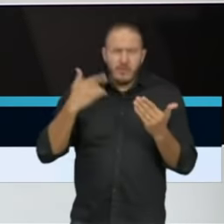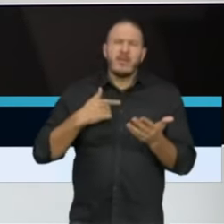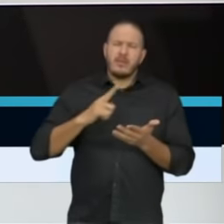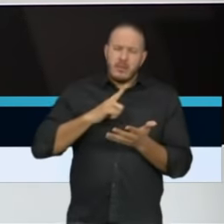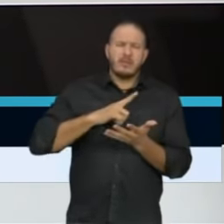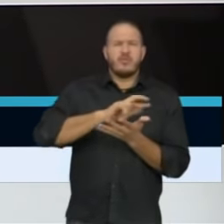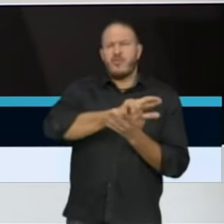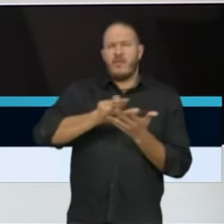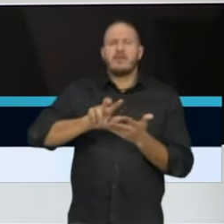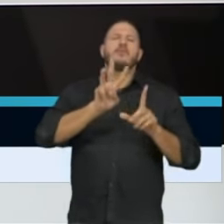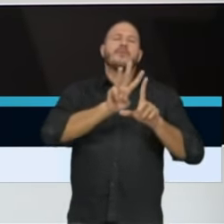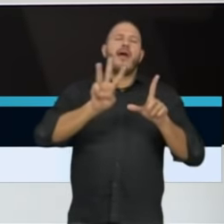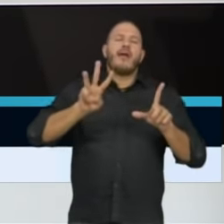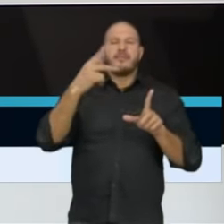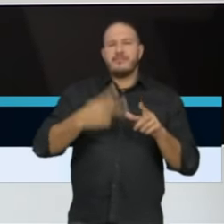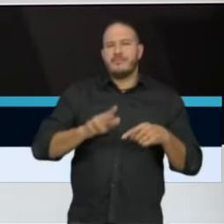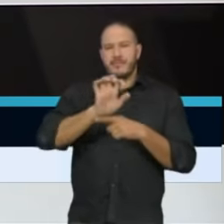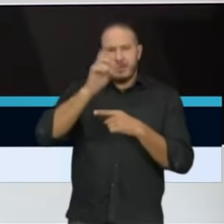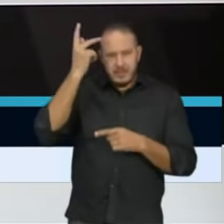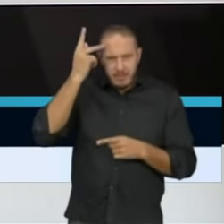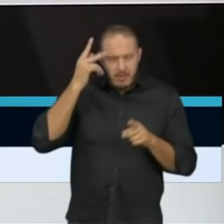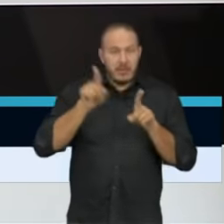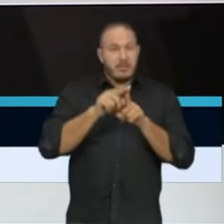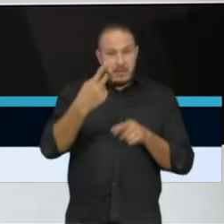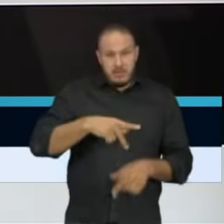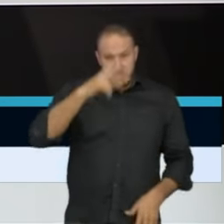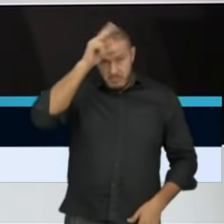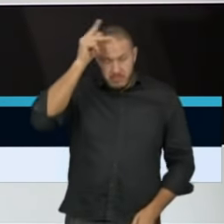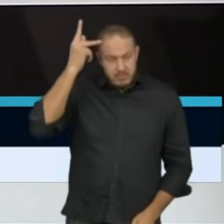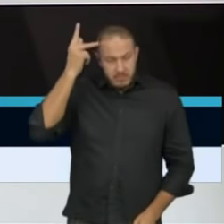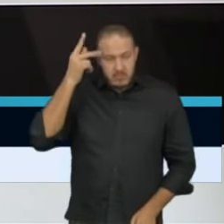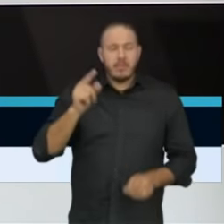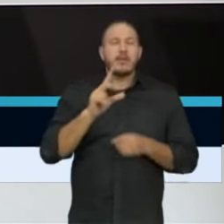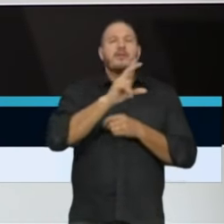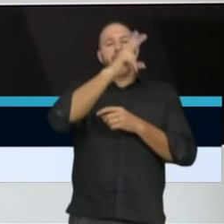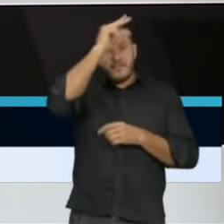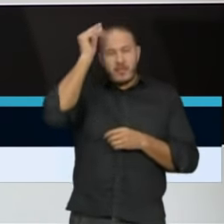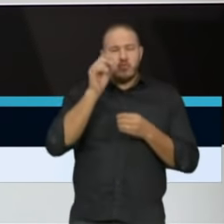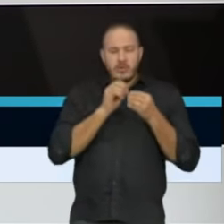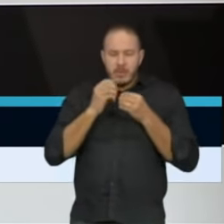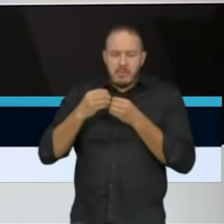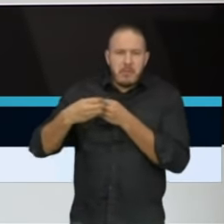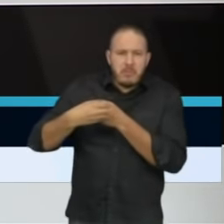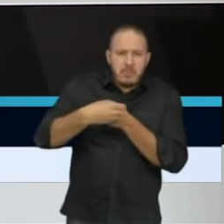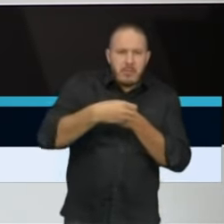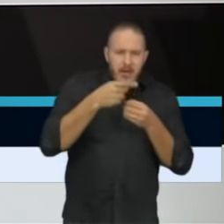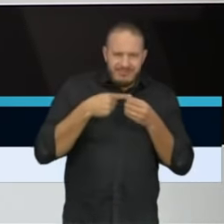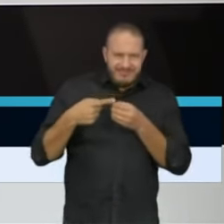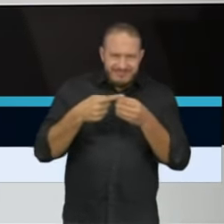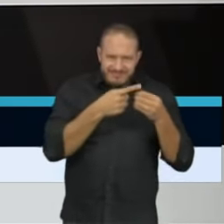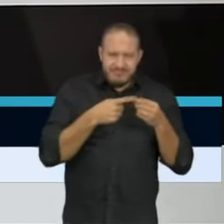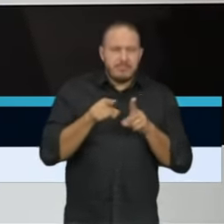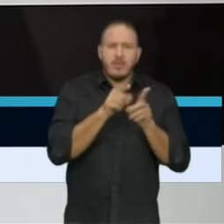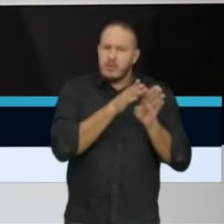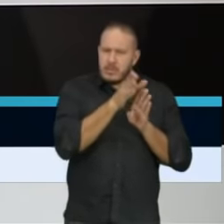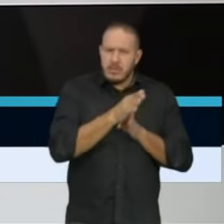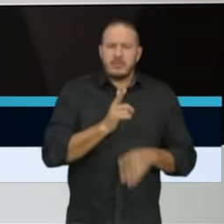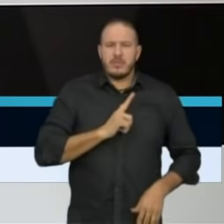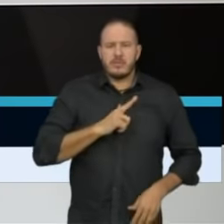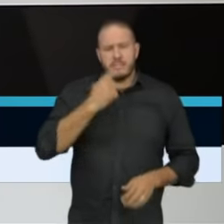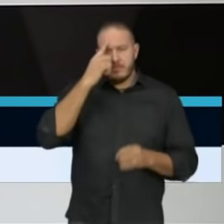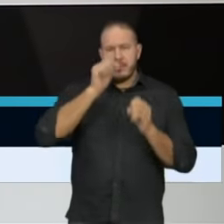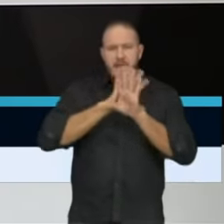do governo do Estado de São Paulo, da Prefeitura da capital de São Paulo e também das prefeituras municipais, com as devidas orientações.